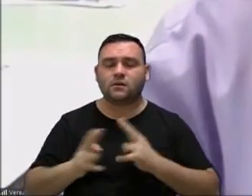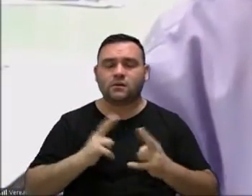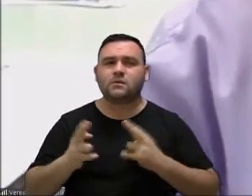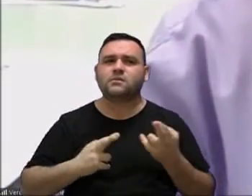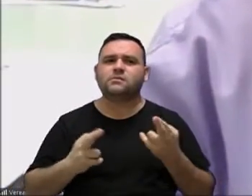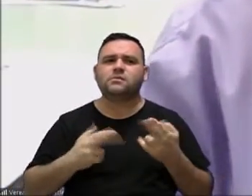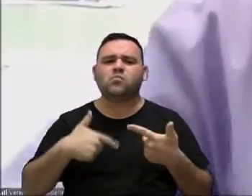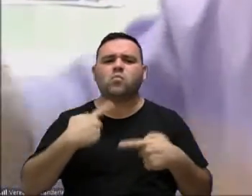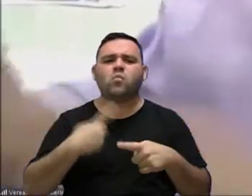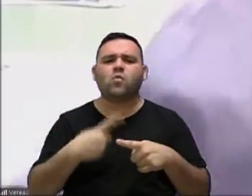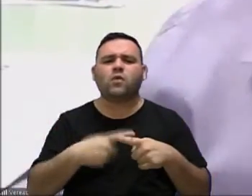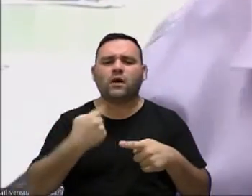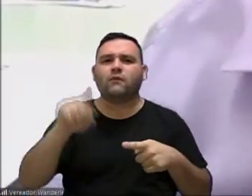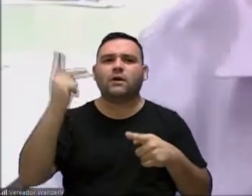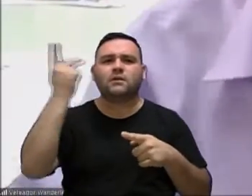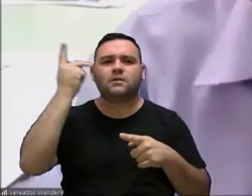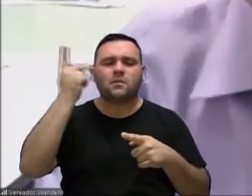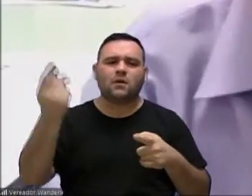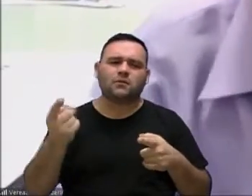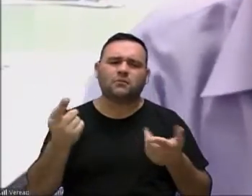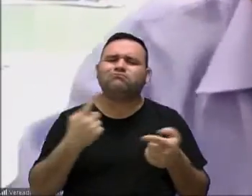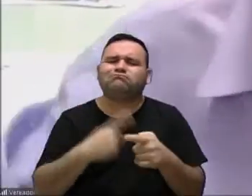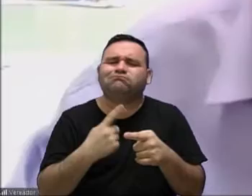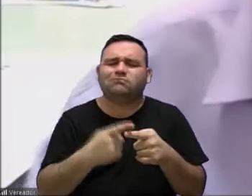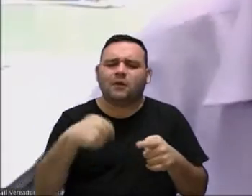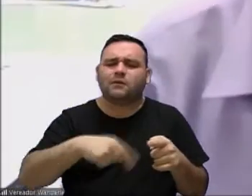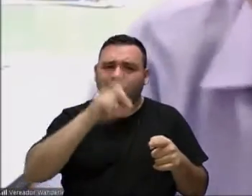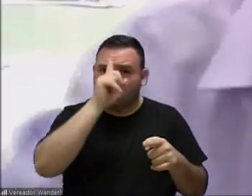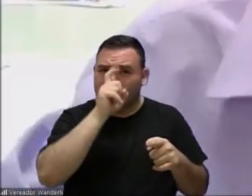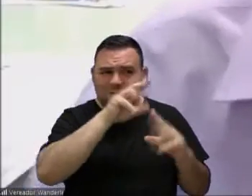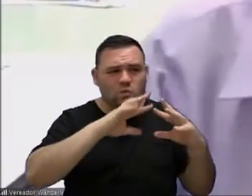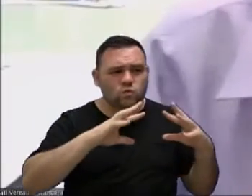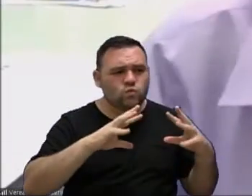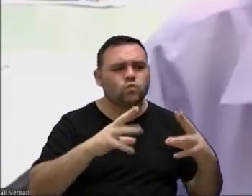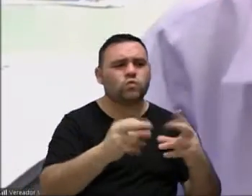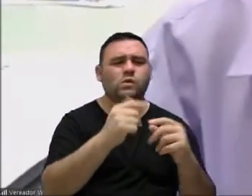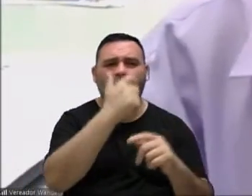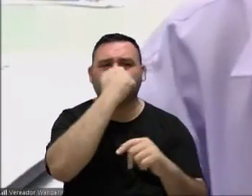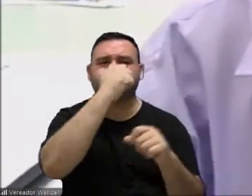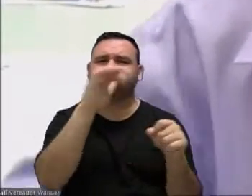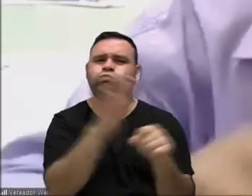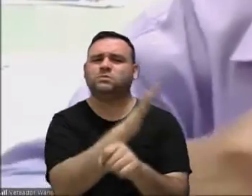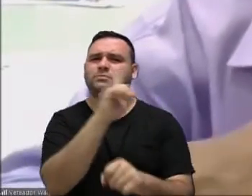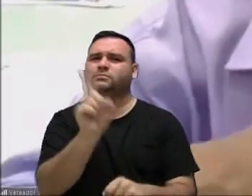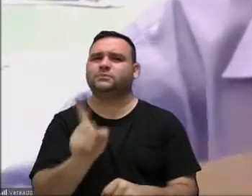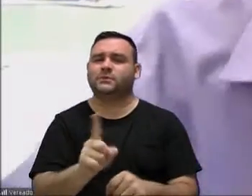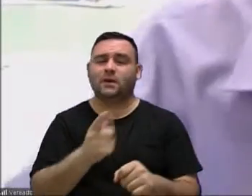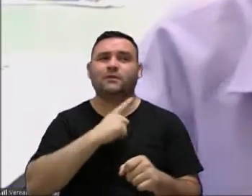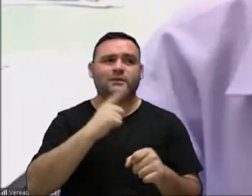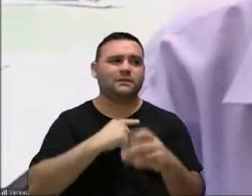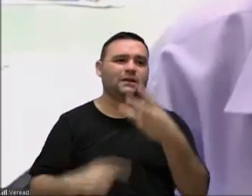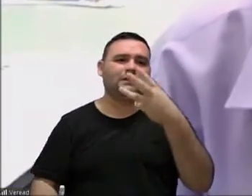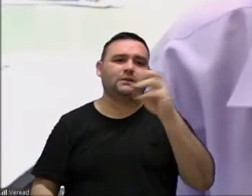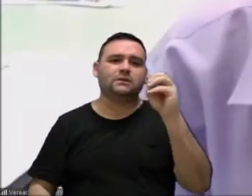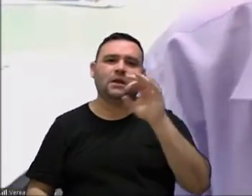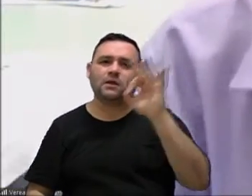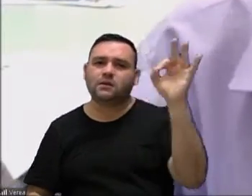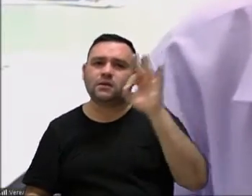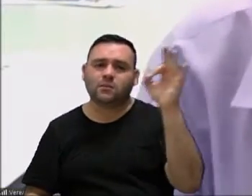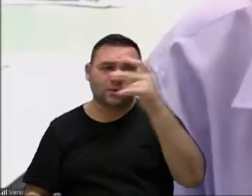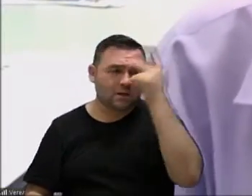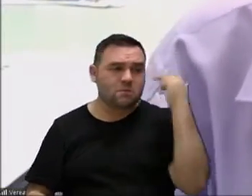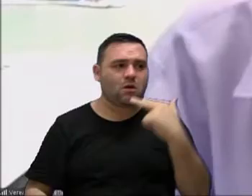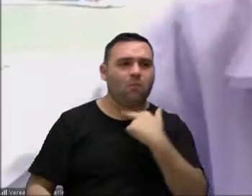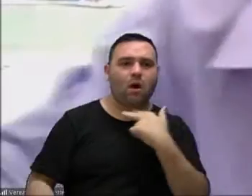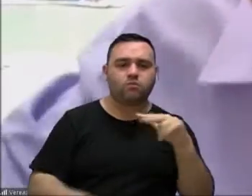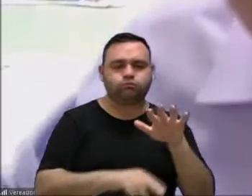razão de mandar para São Paulo? Se aqui os nossos hospitais ainda não estão cheios, está com 30% de